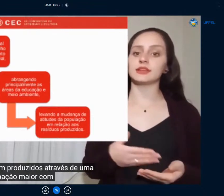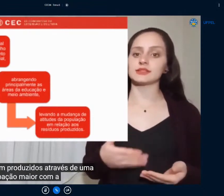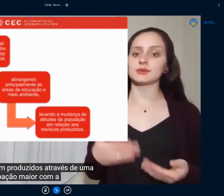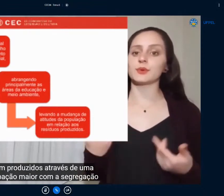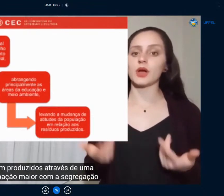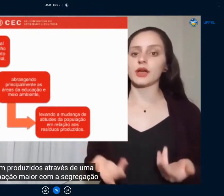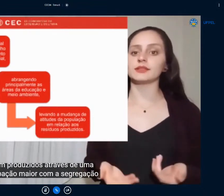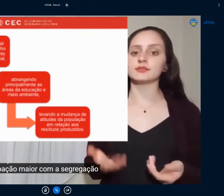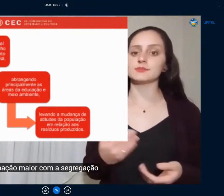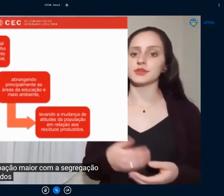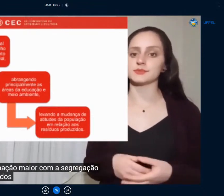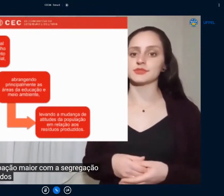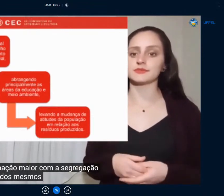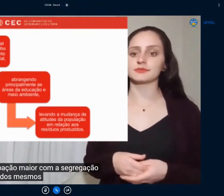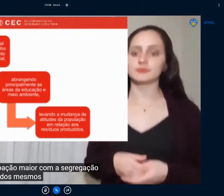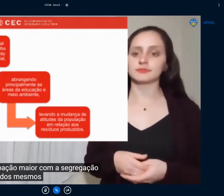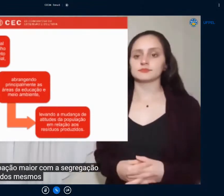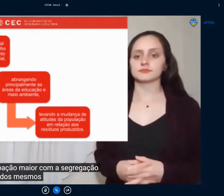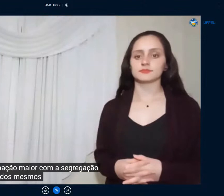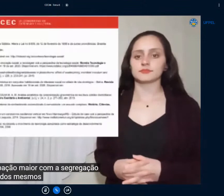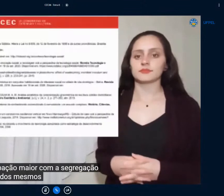com a segregação correta dos mesmos.